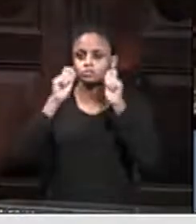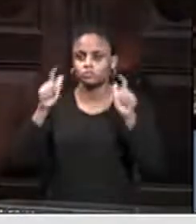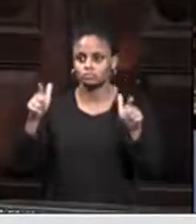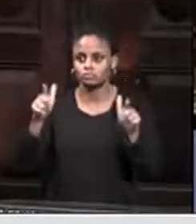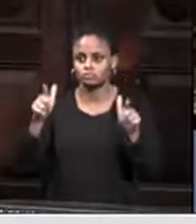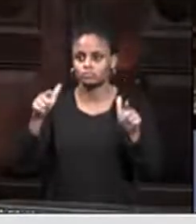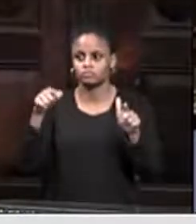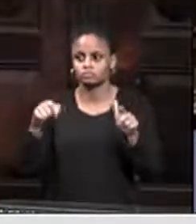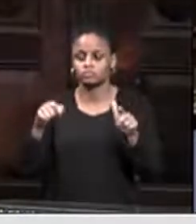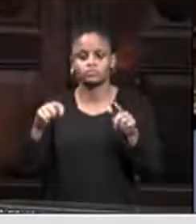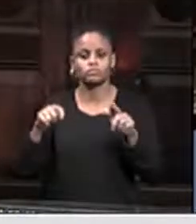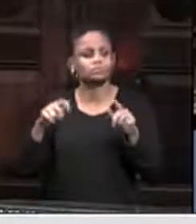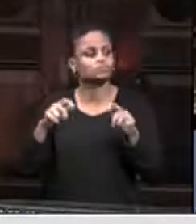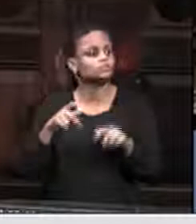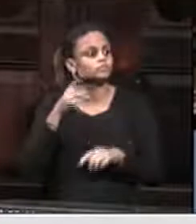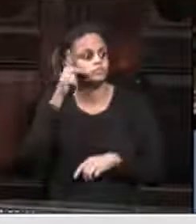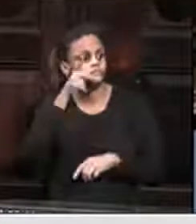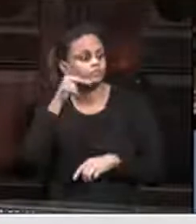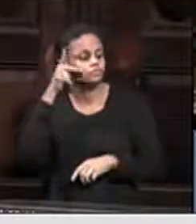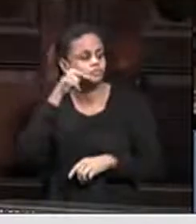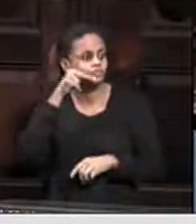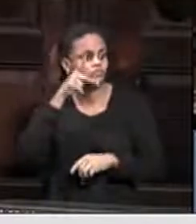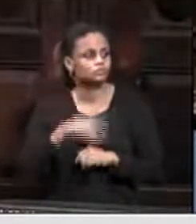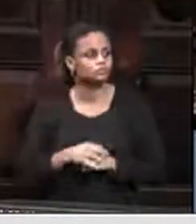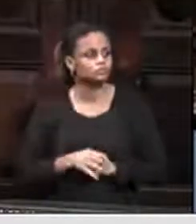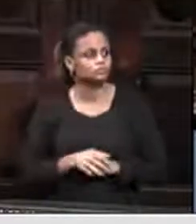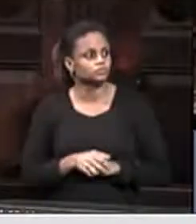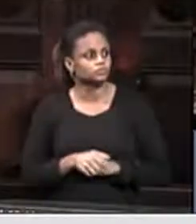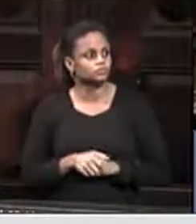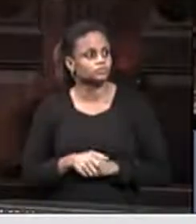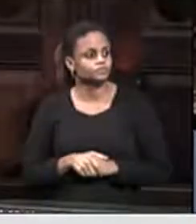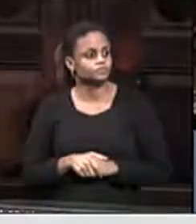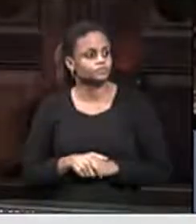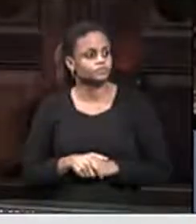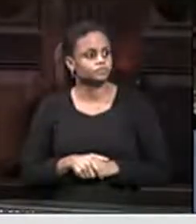Barbosa Lima Sobrinho, neste plenário, quando